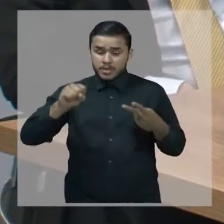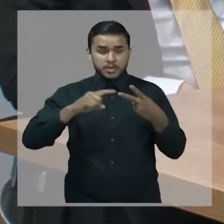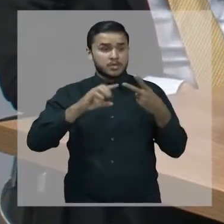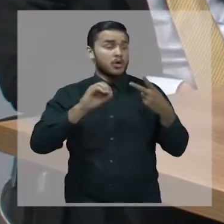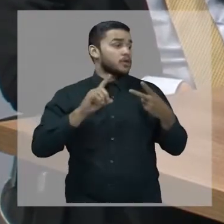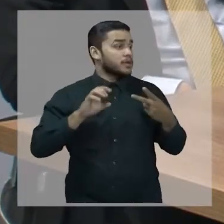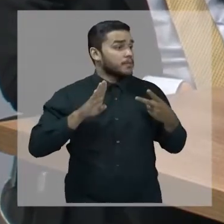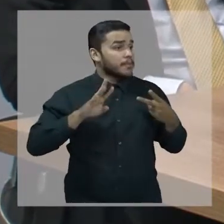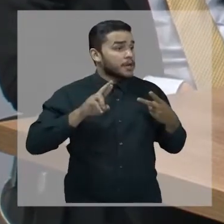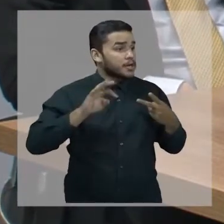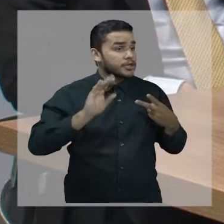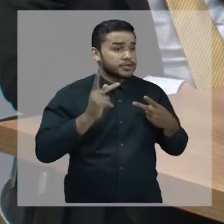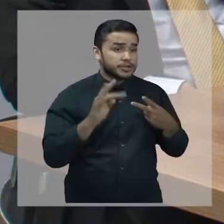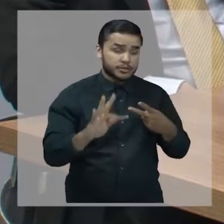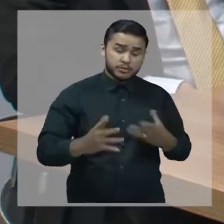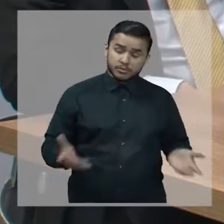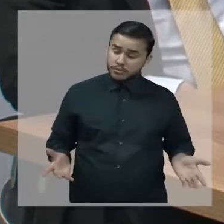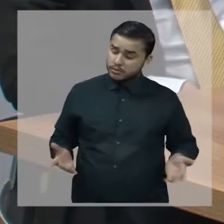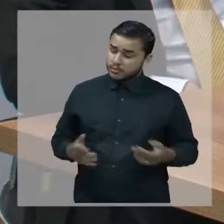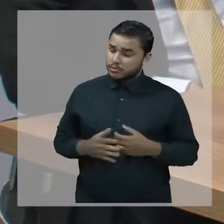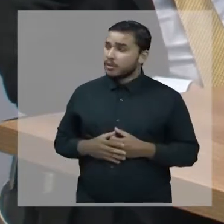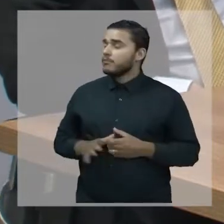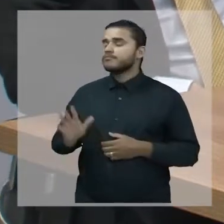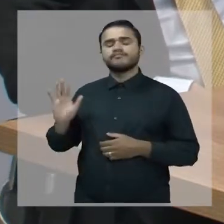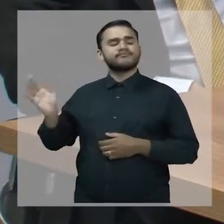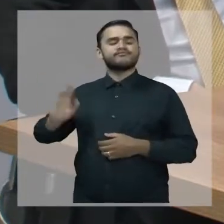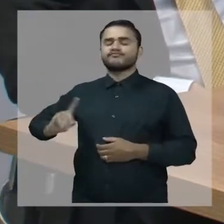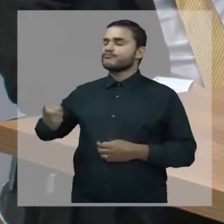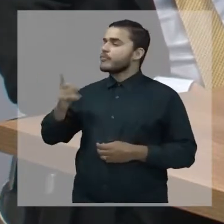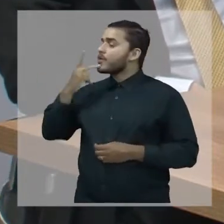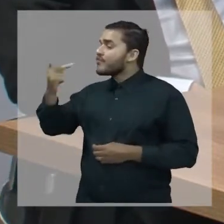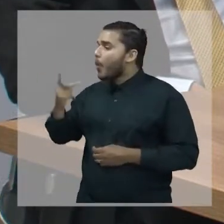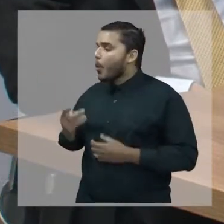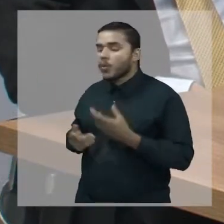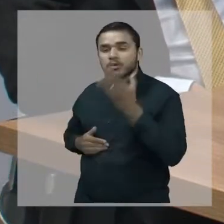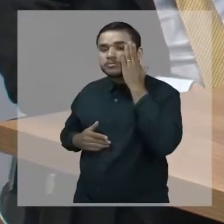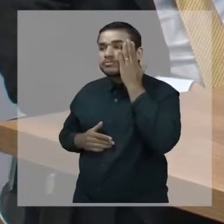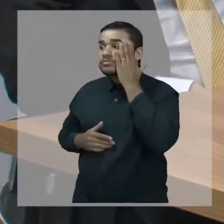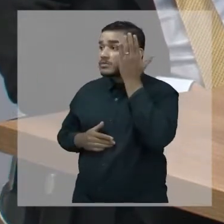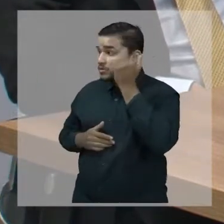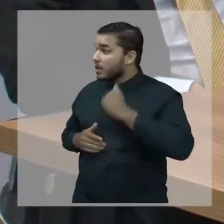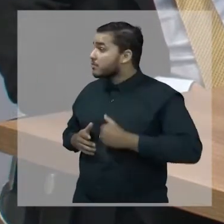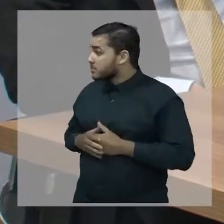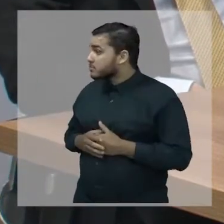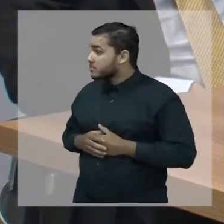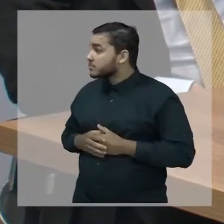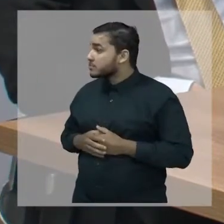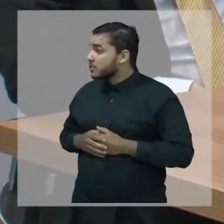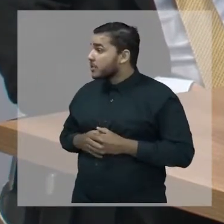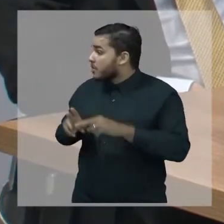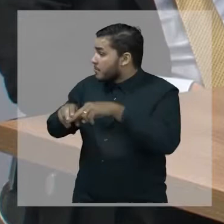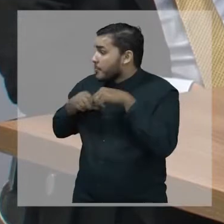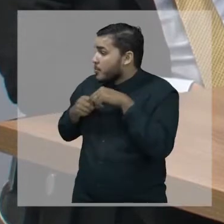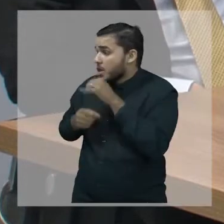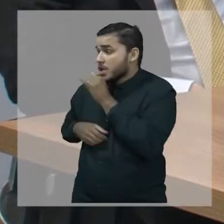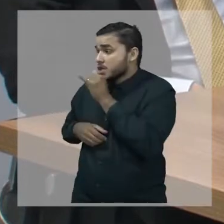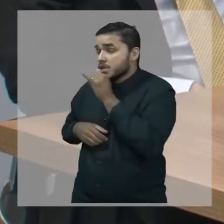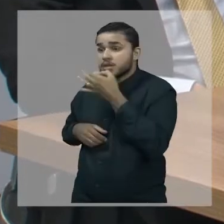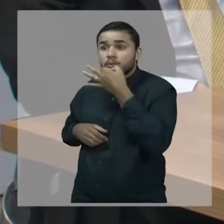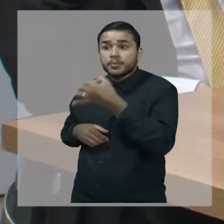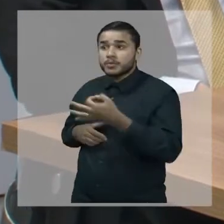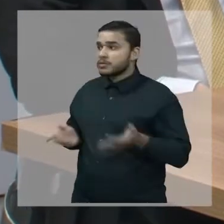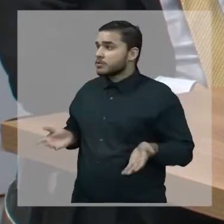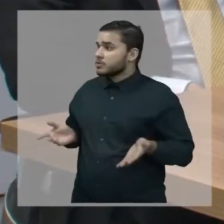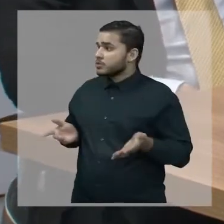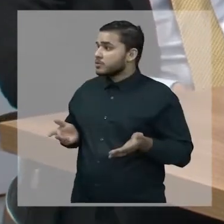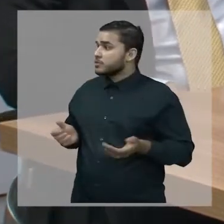A JBS, só no a Estado. Odebrecht. A corrupção privada, aquela que é tão grande e que contamina o Estado, isso aí se Não, absolve. a Ou seja, iniciativa você